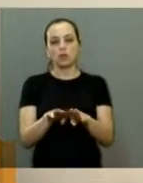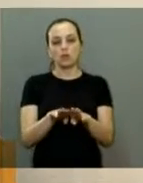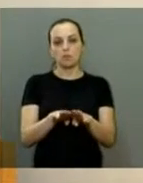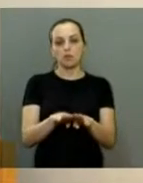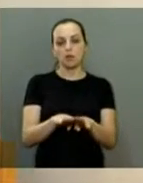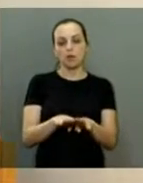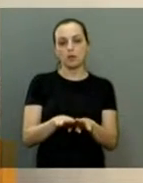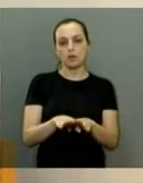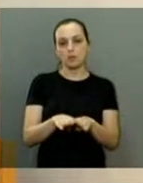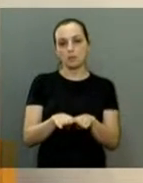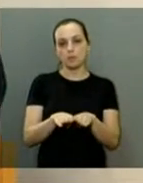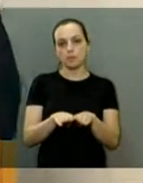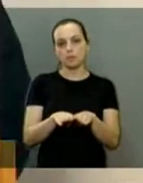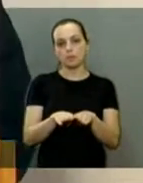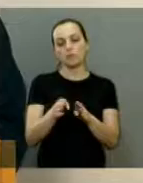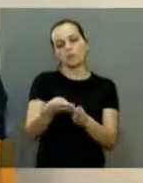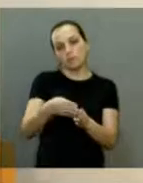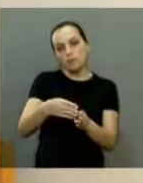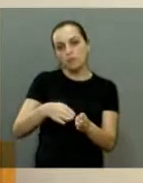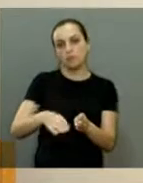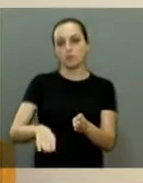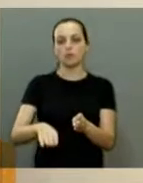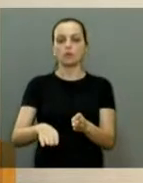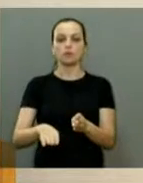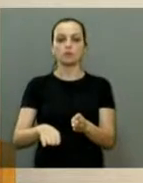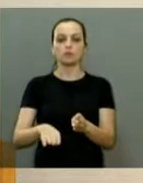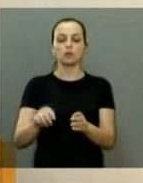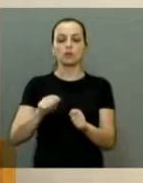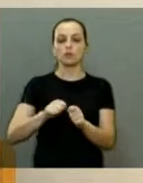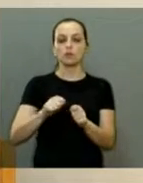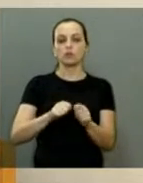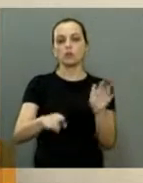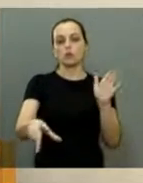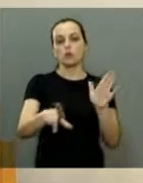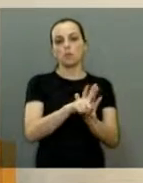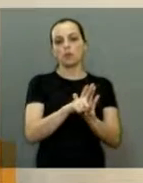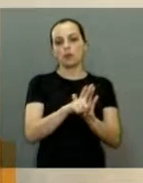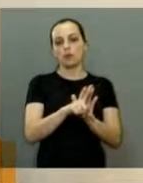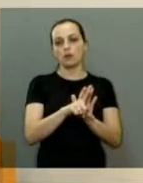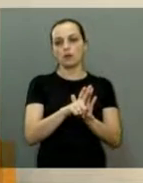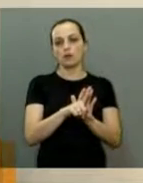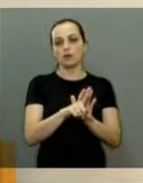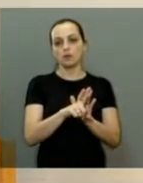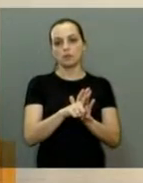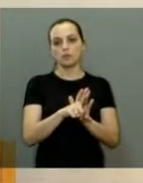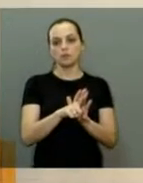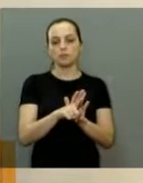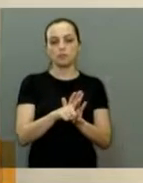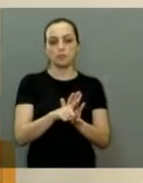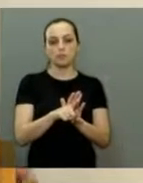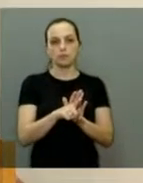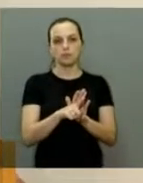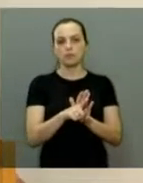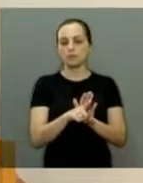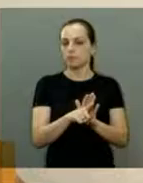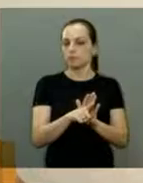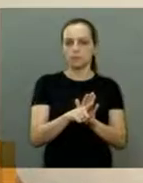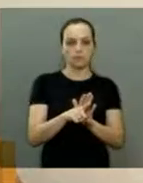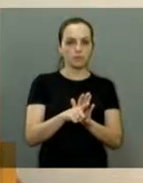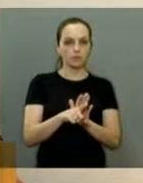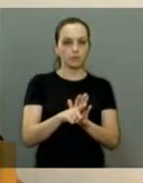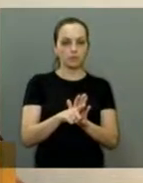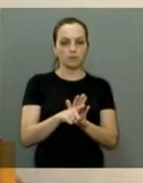hoje é nessa casa fazendo uma lei que é é cópia num